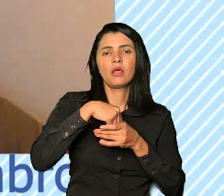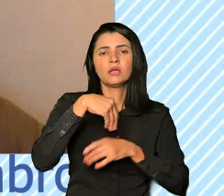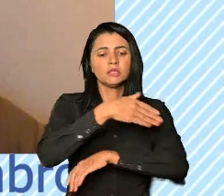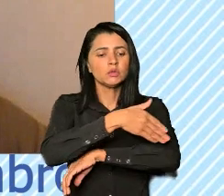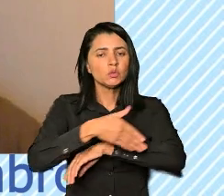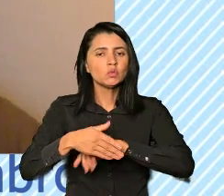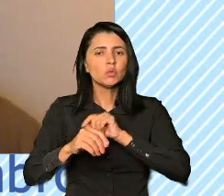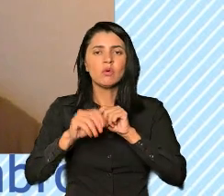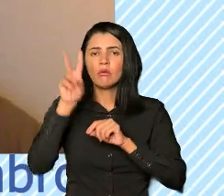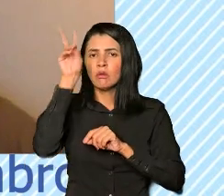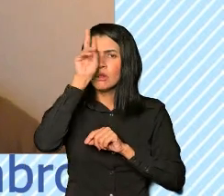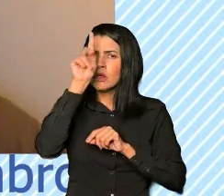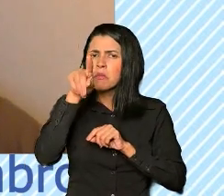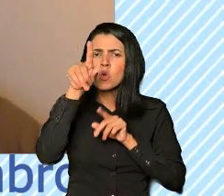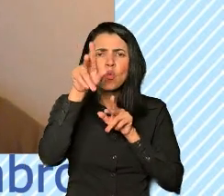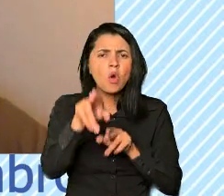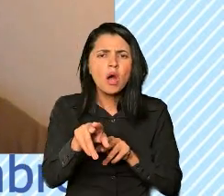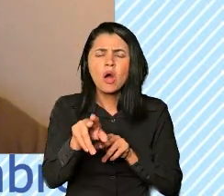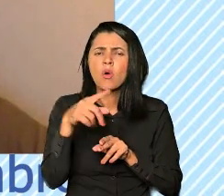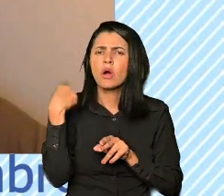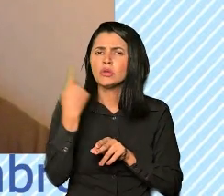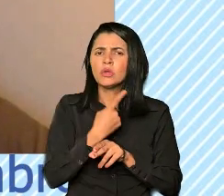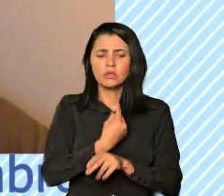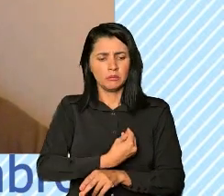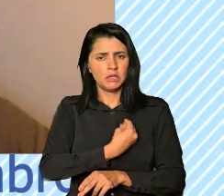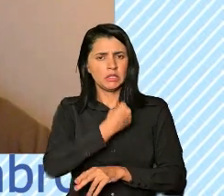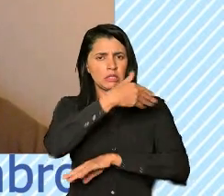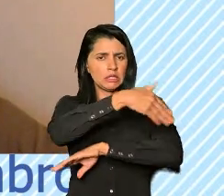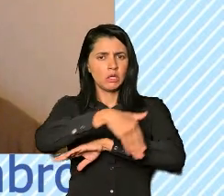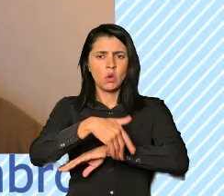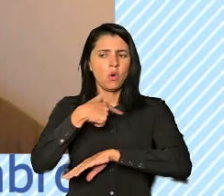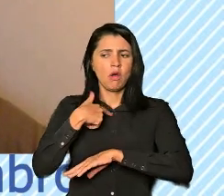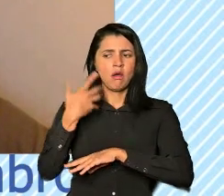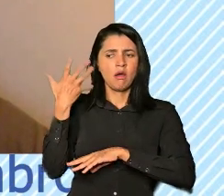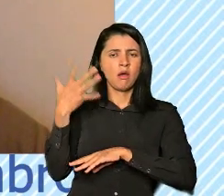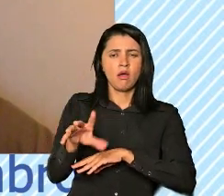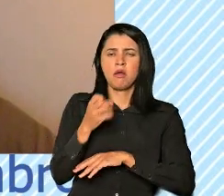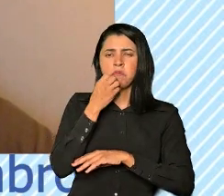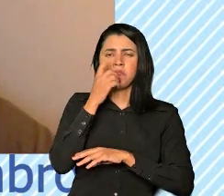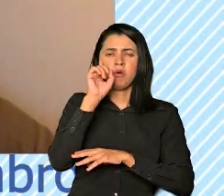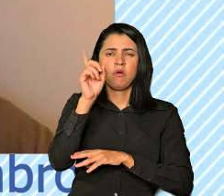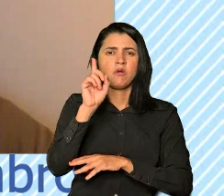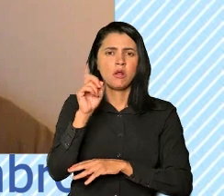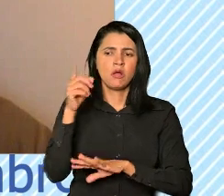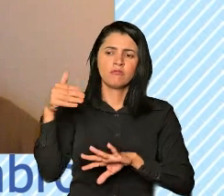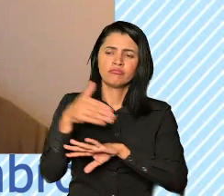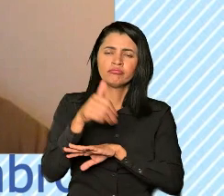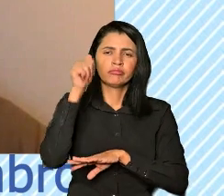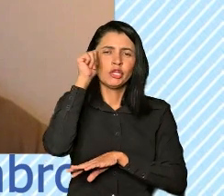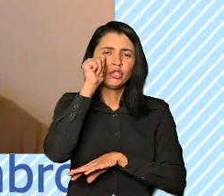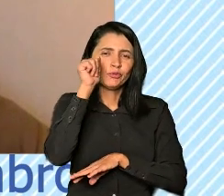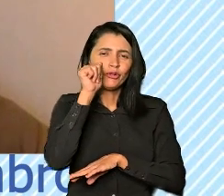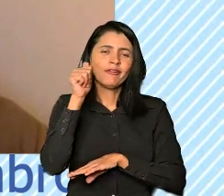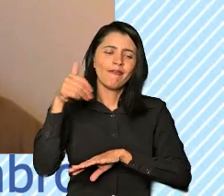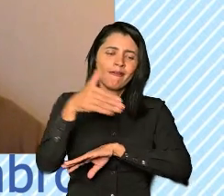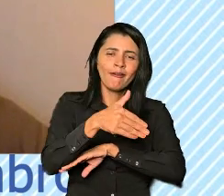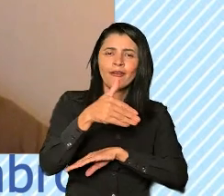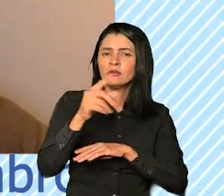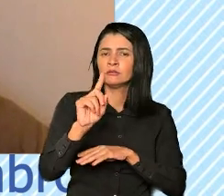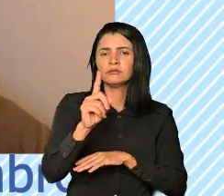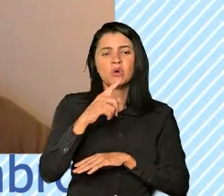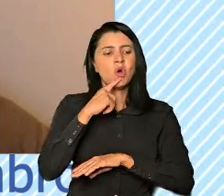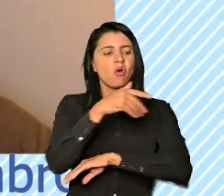lembra o tempo inteiro que a nossa presença na rua não é desejável. Ou seja, né, a gente tem que, de uma certa